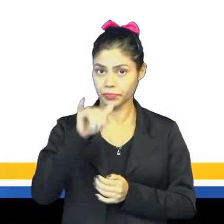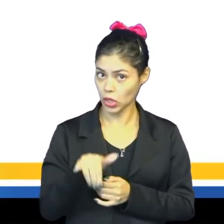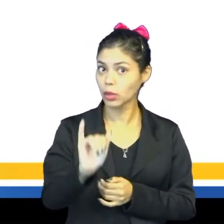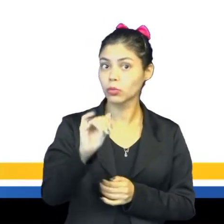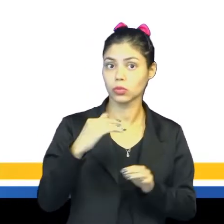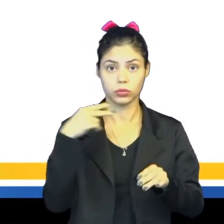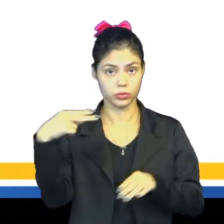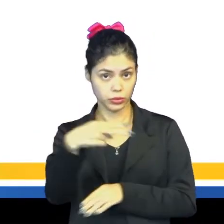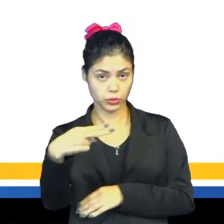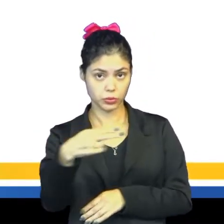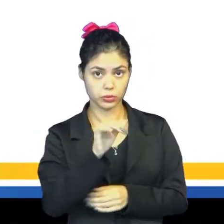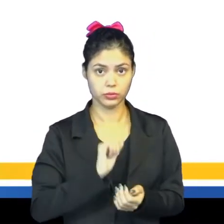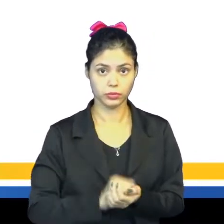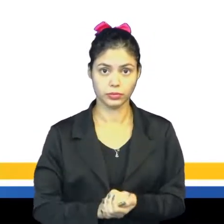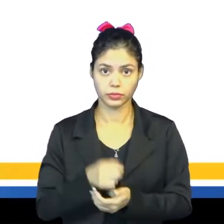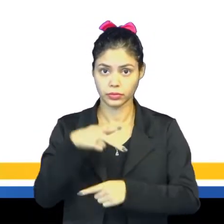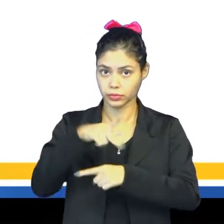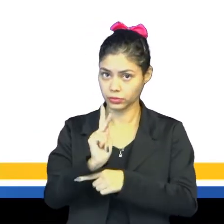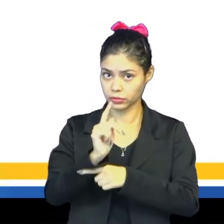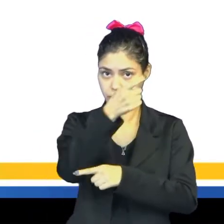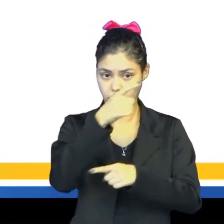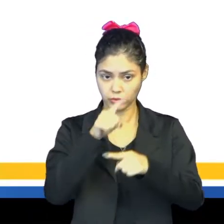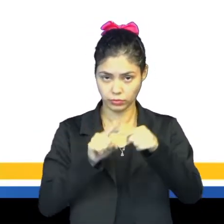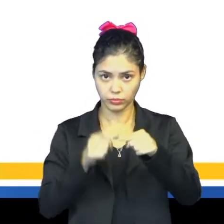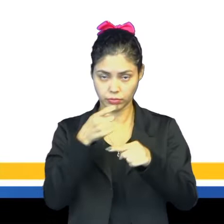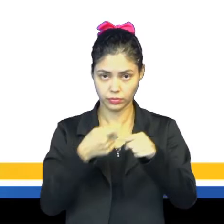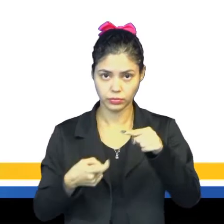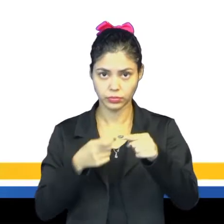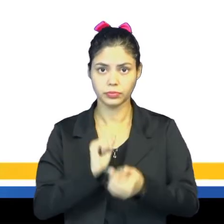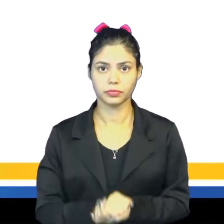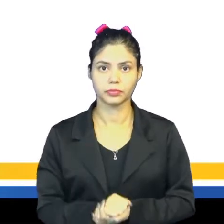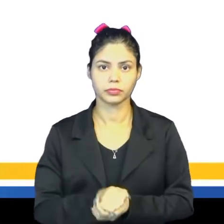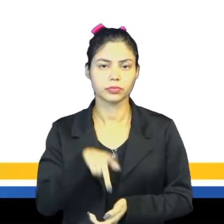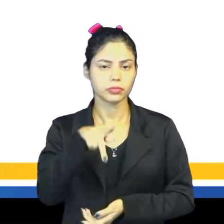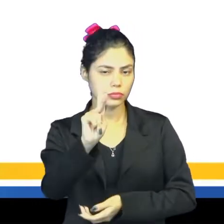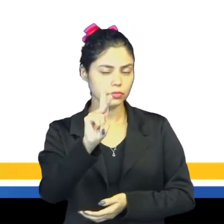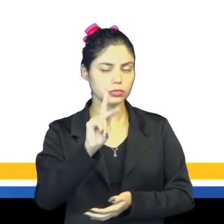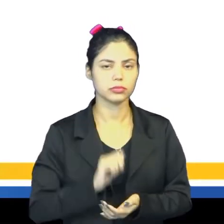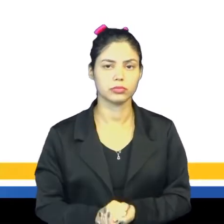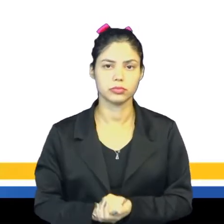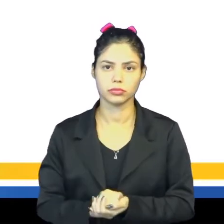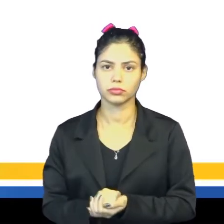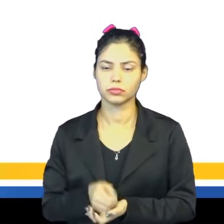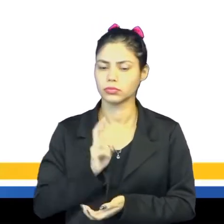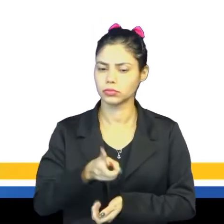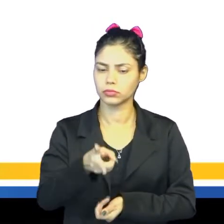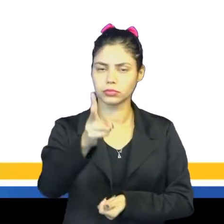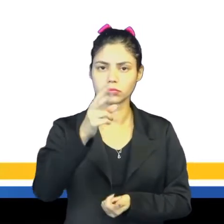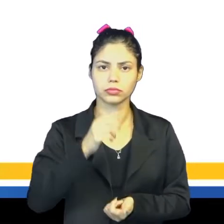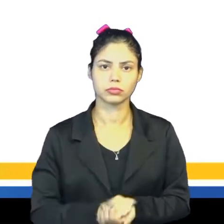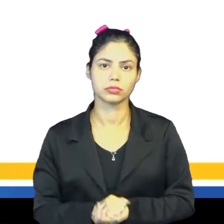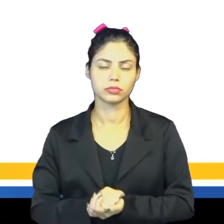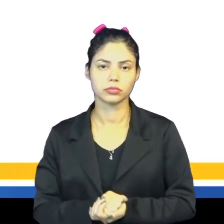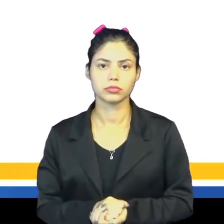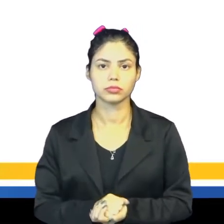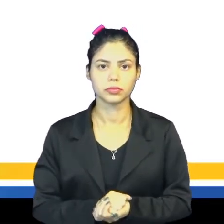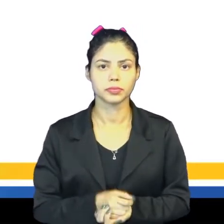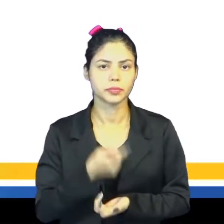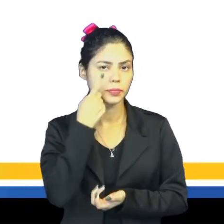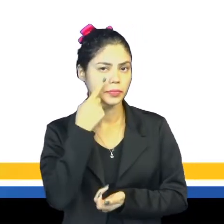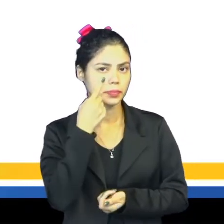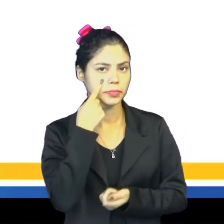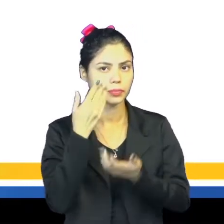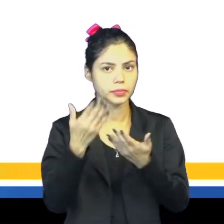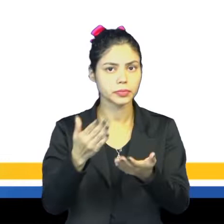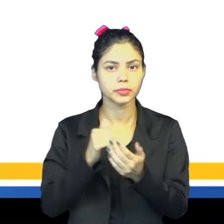y igual a k dividido para x, sendo k uma constante. Então,